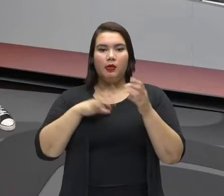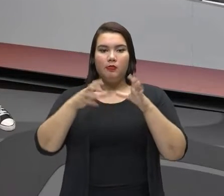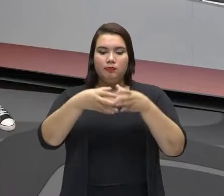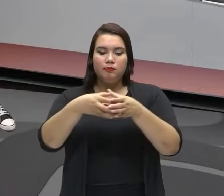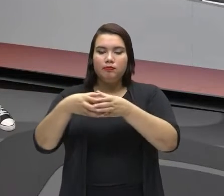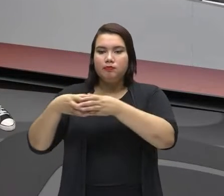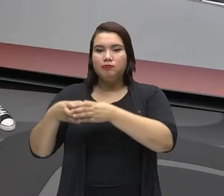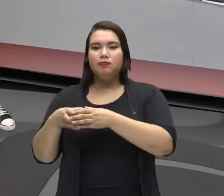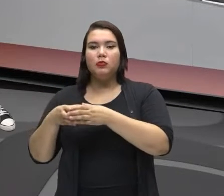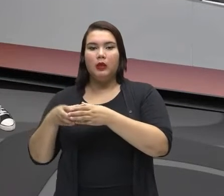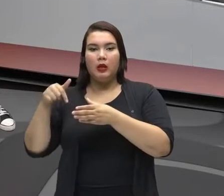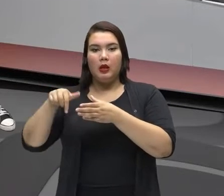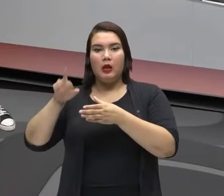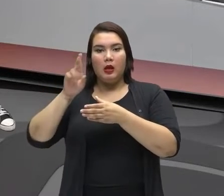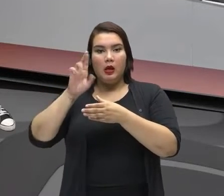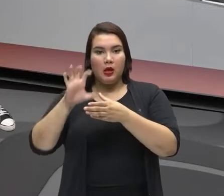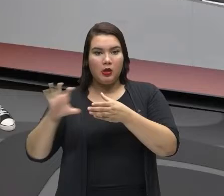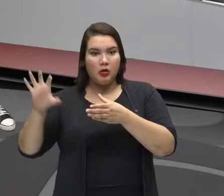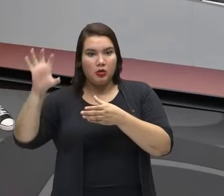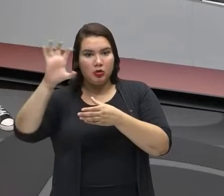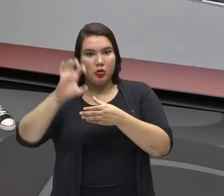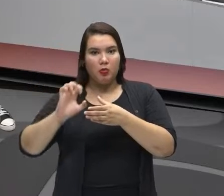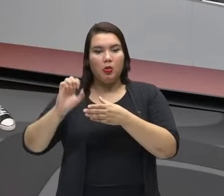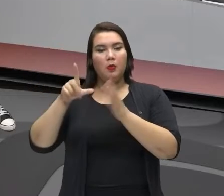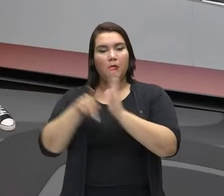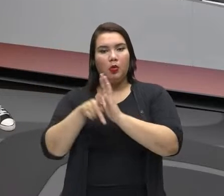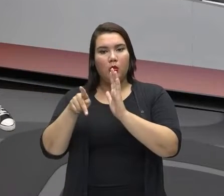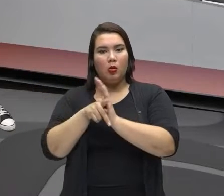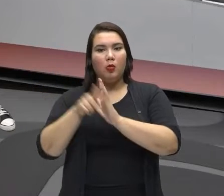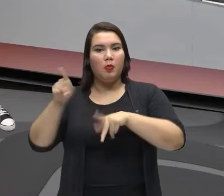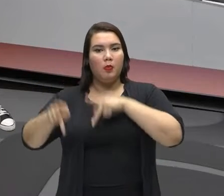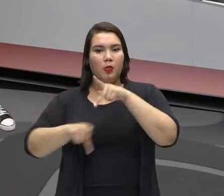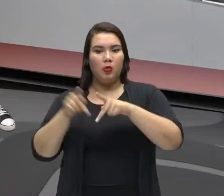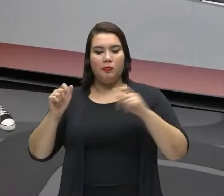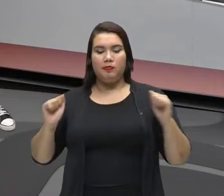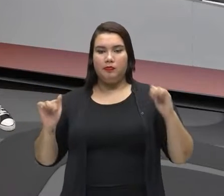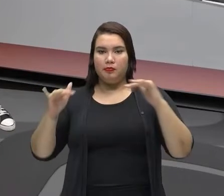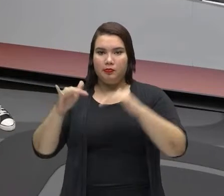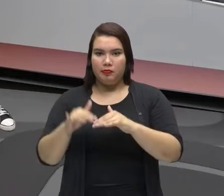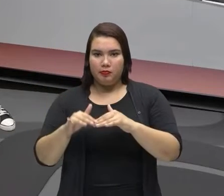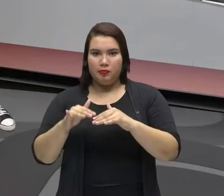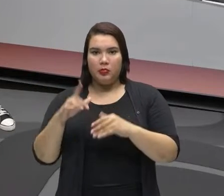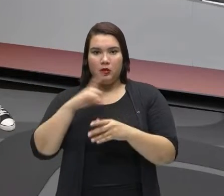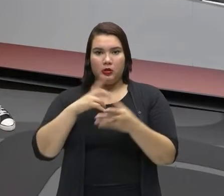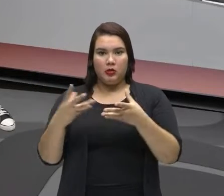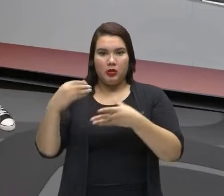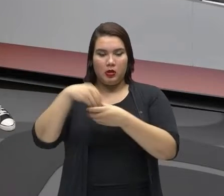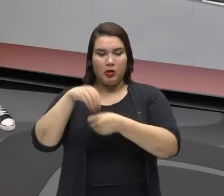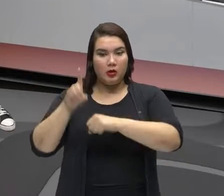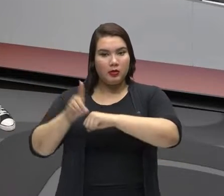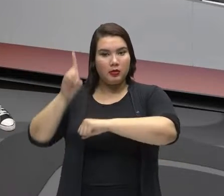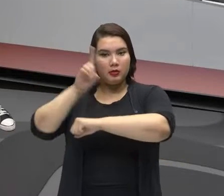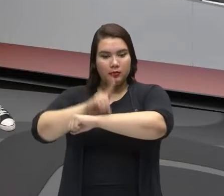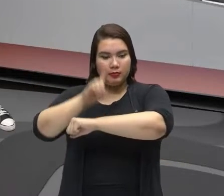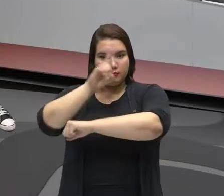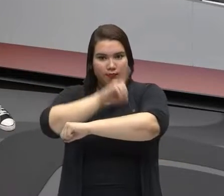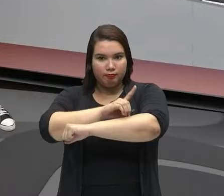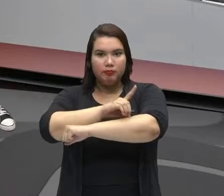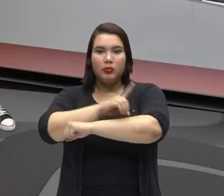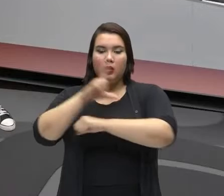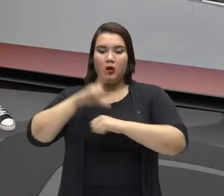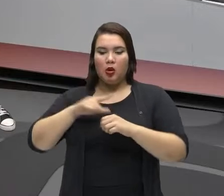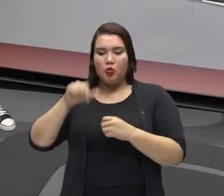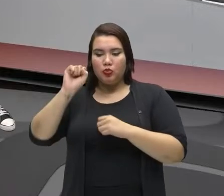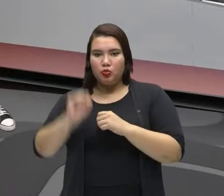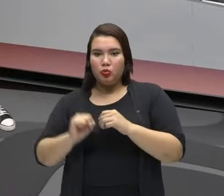daquela região do continente africano, para os povos que ocupavam ali aquela região entre o deserto do Saara e o norte do